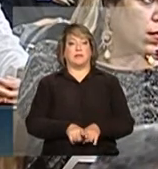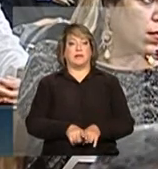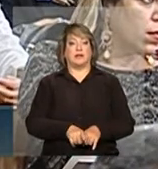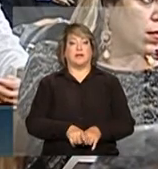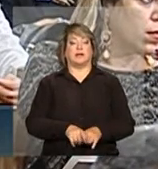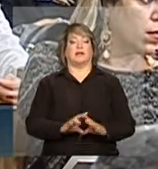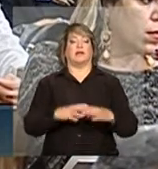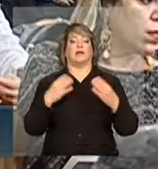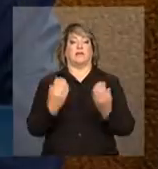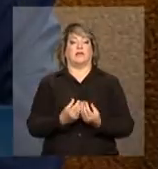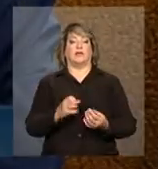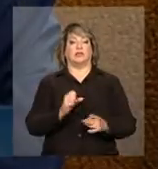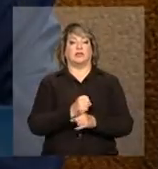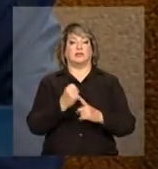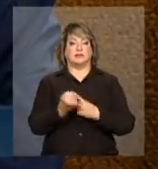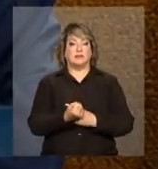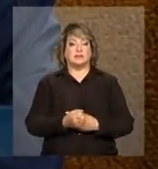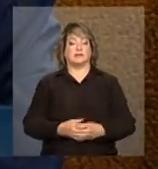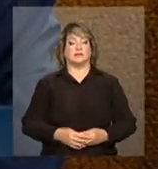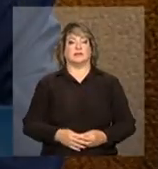né,